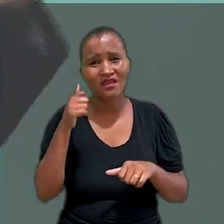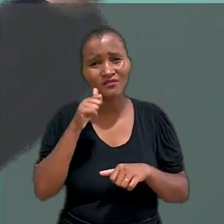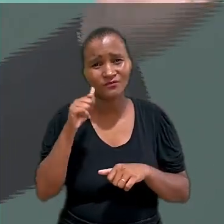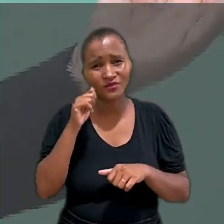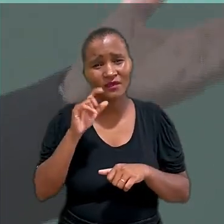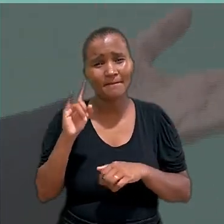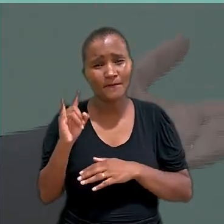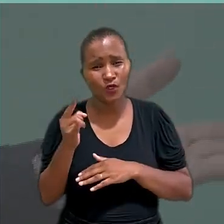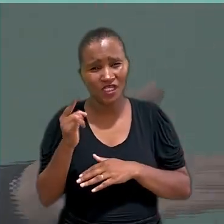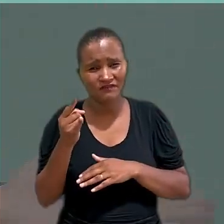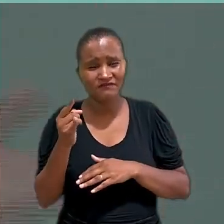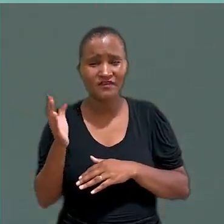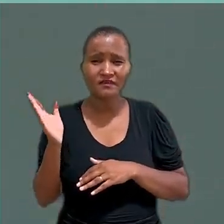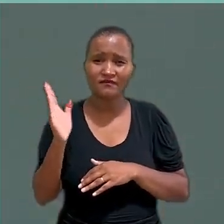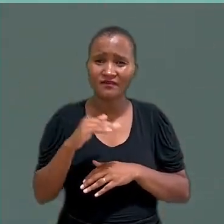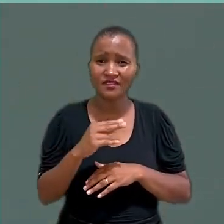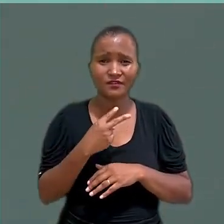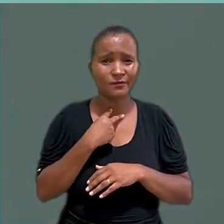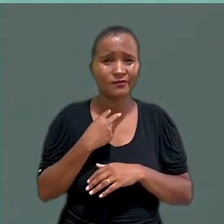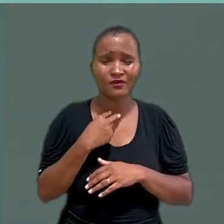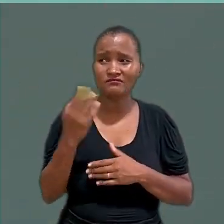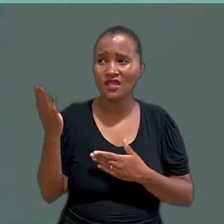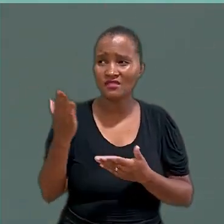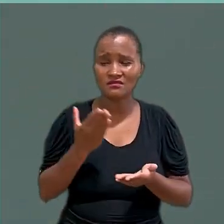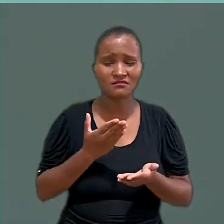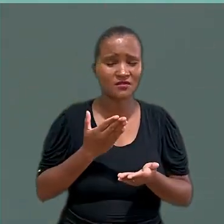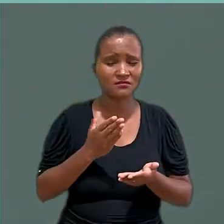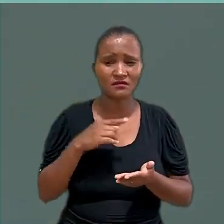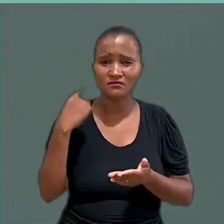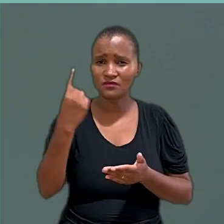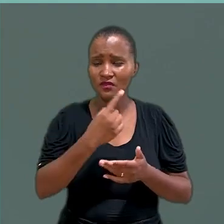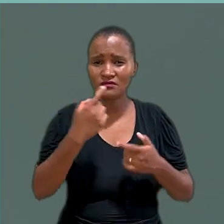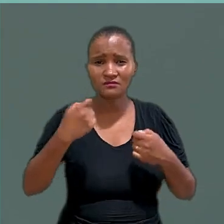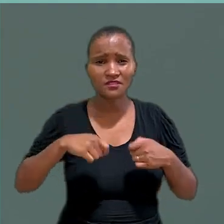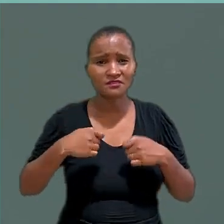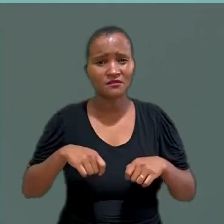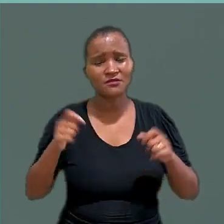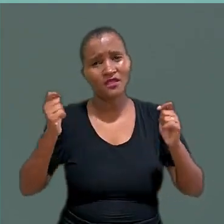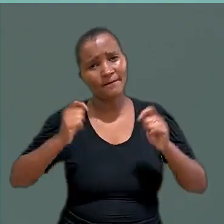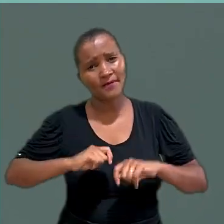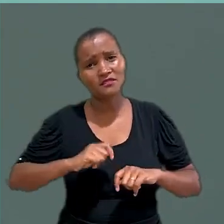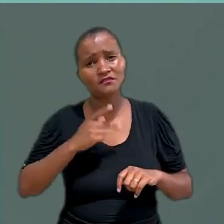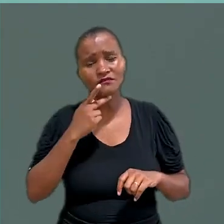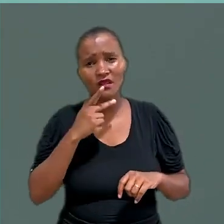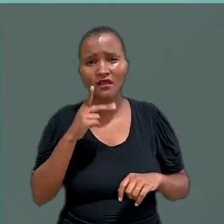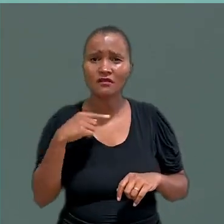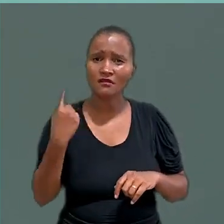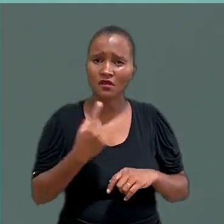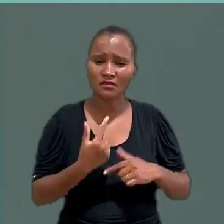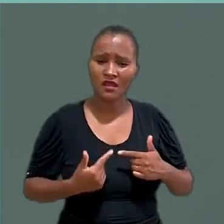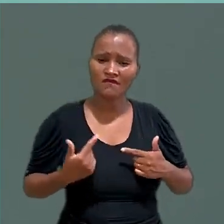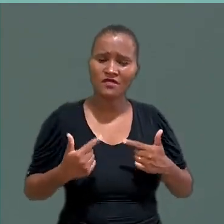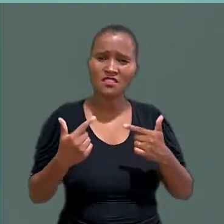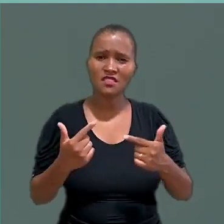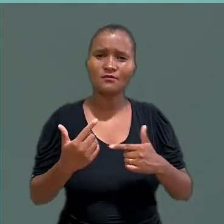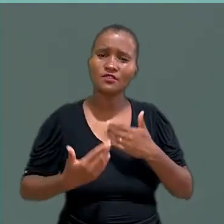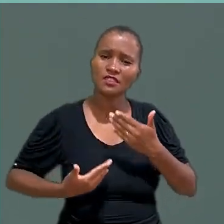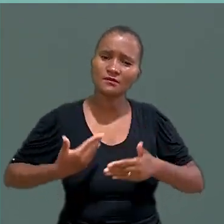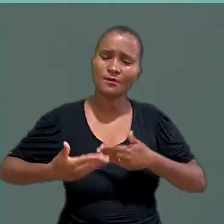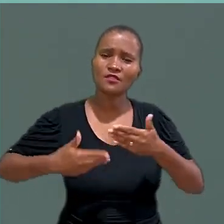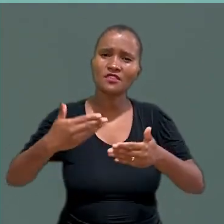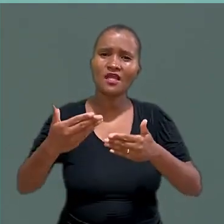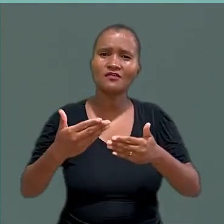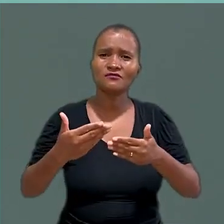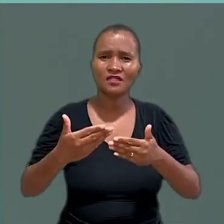as bolivianas que cheguem não podem ter essa recepção, né? Nós precisamos ser capazes de dizer que nós avançamos